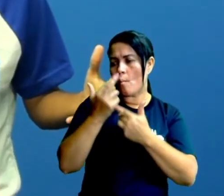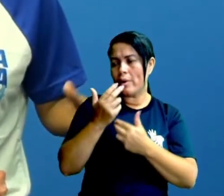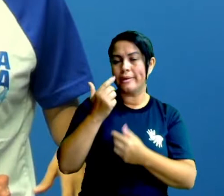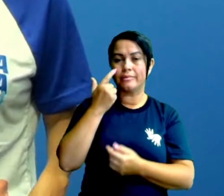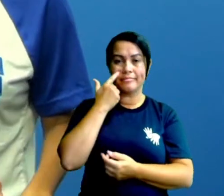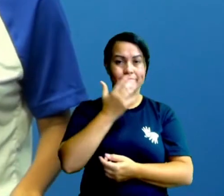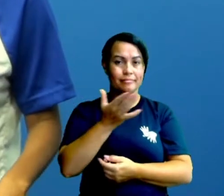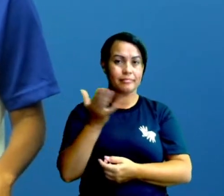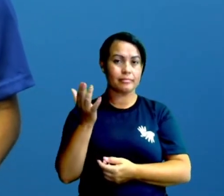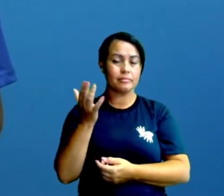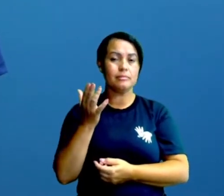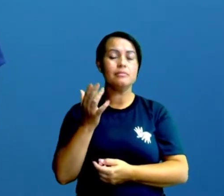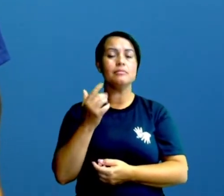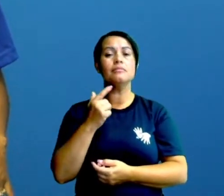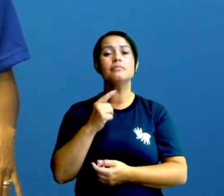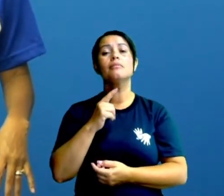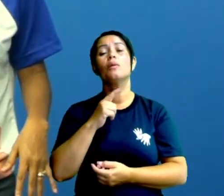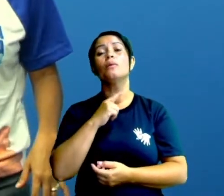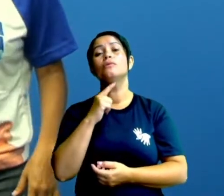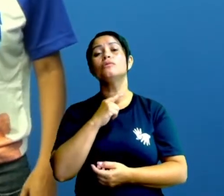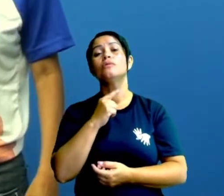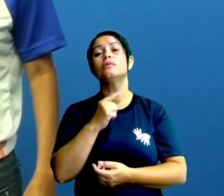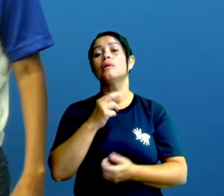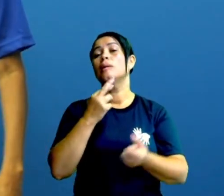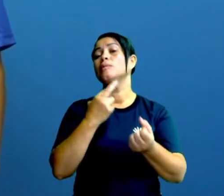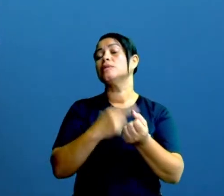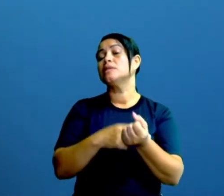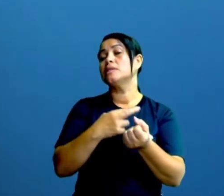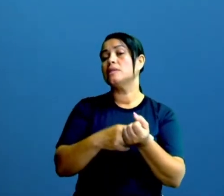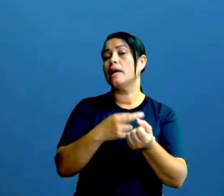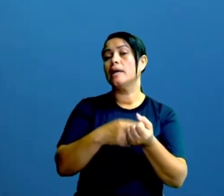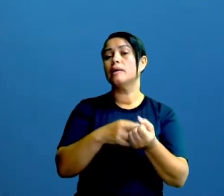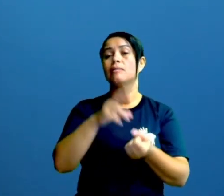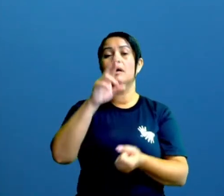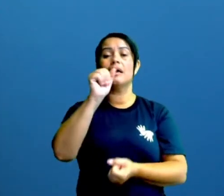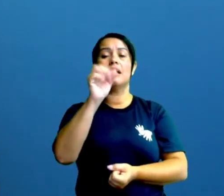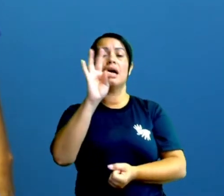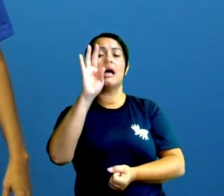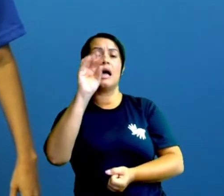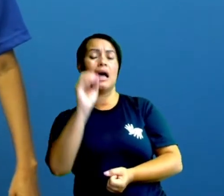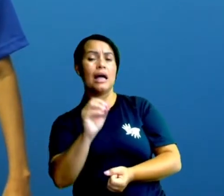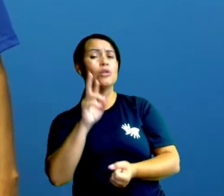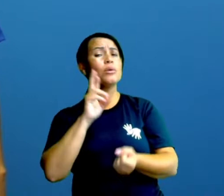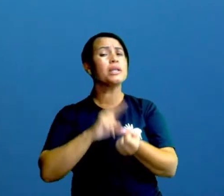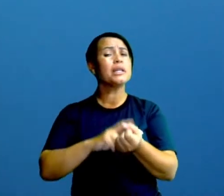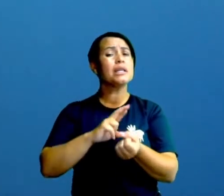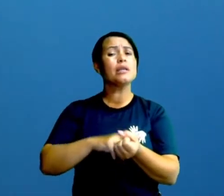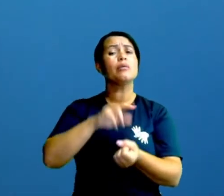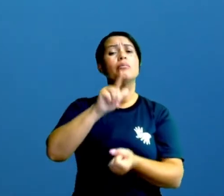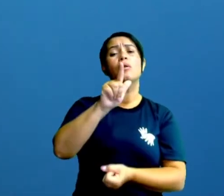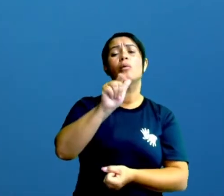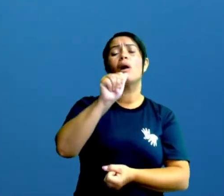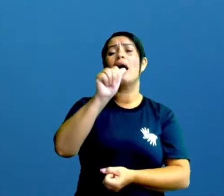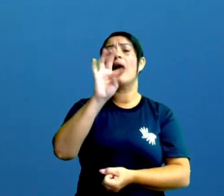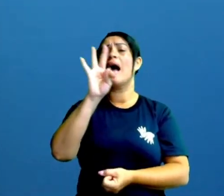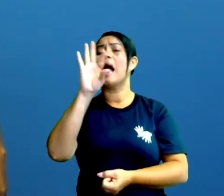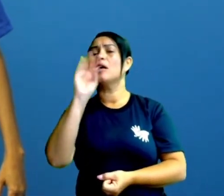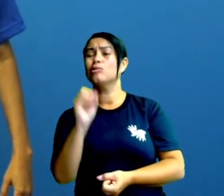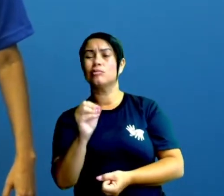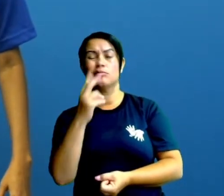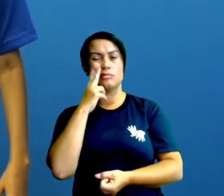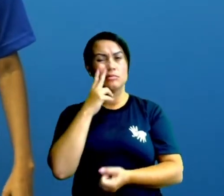forma lá então quando a gente foi lá na rima rato que rima com gato